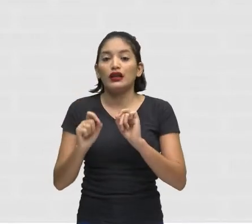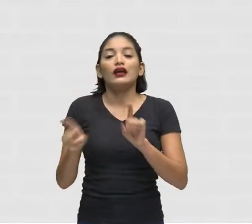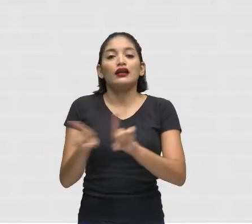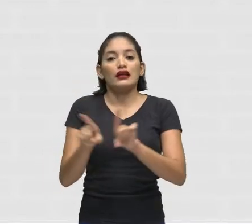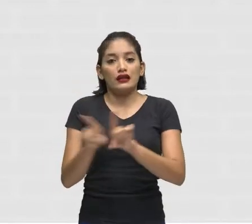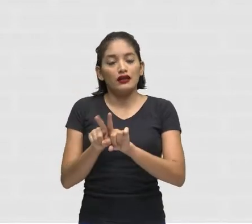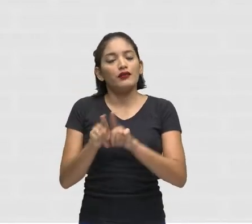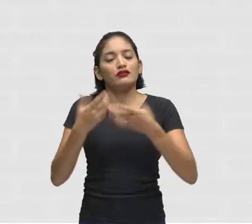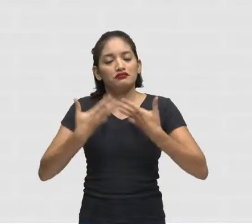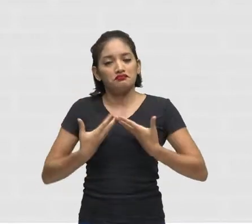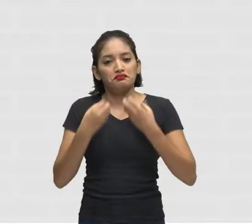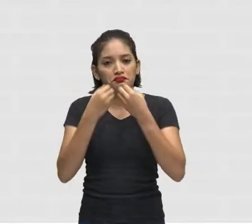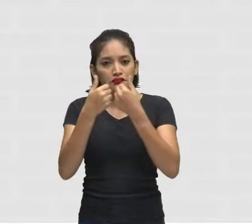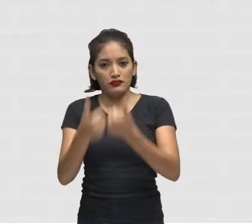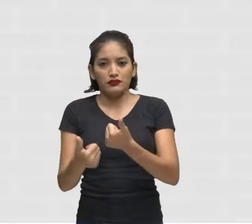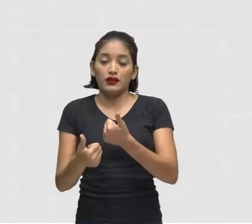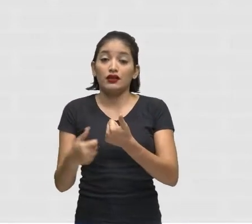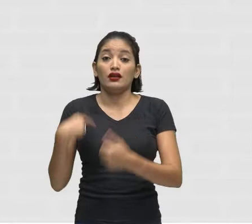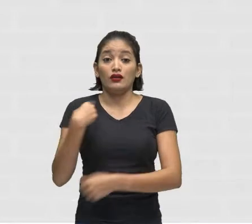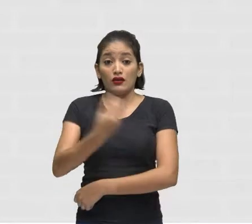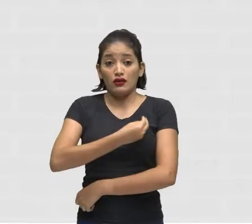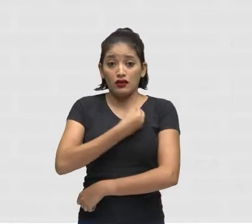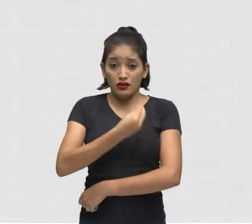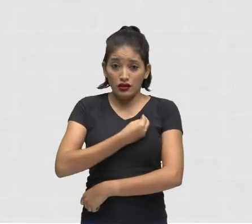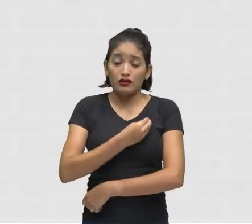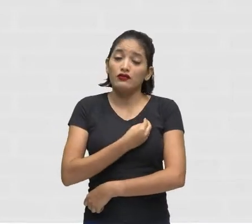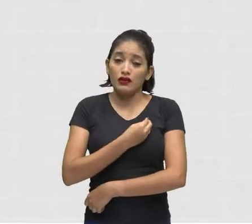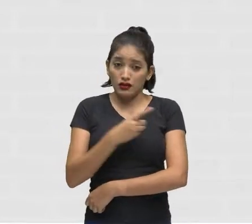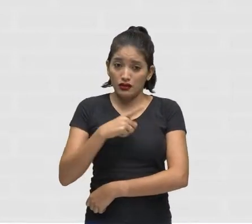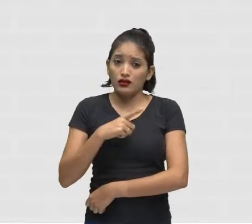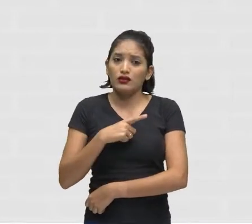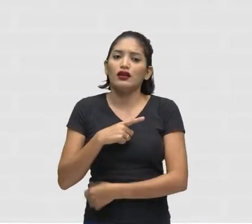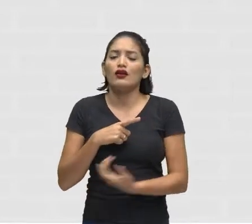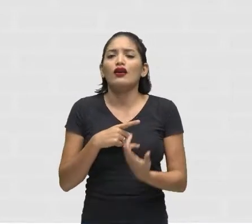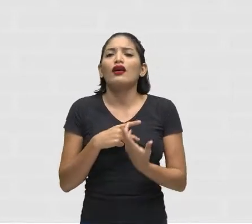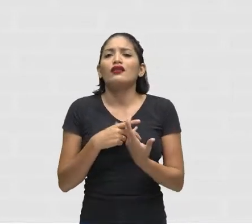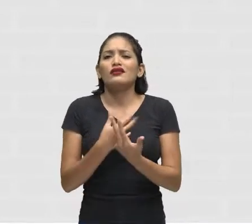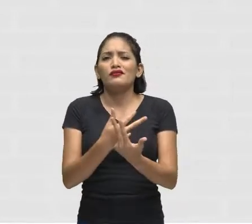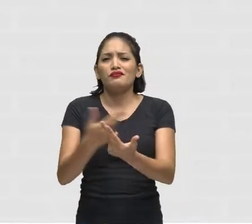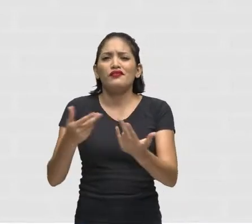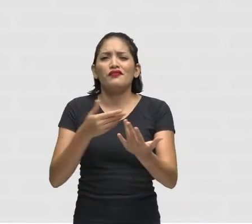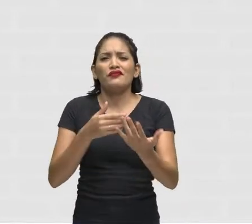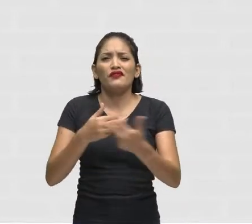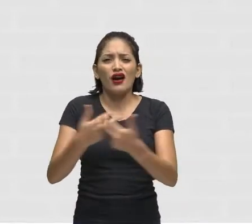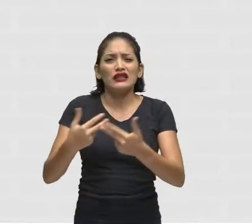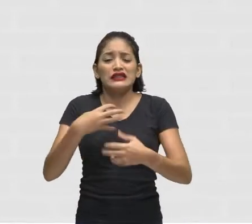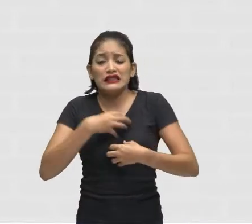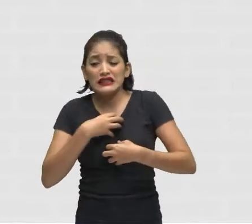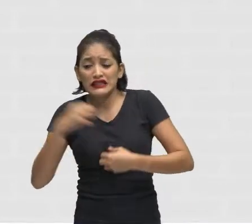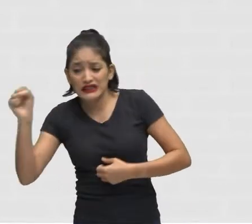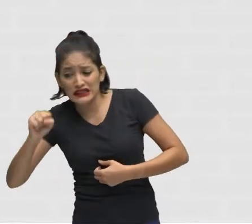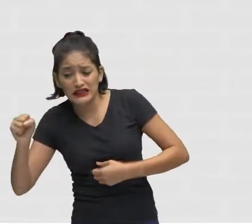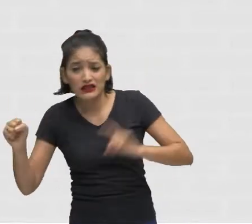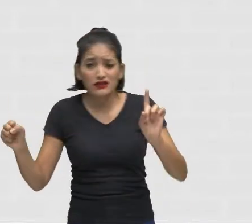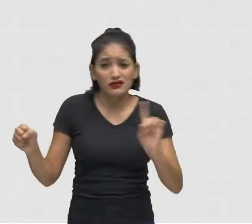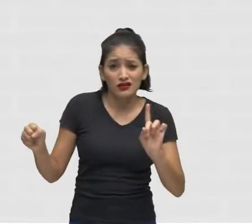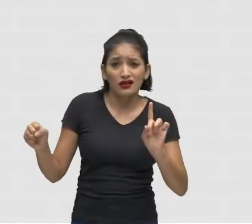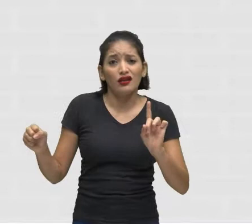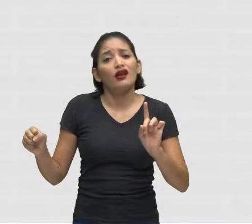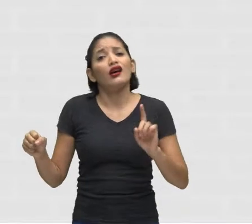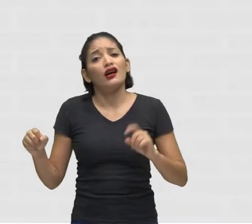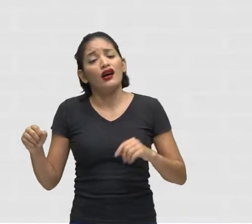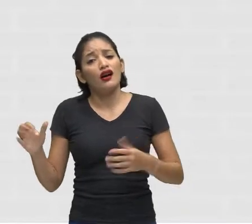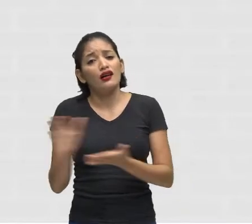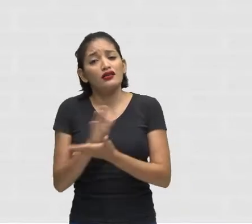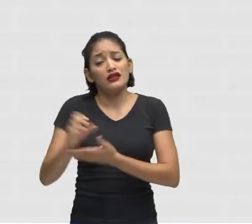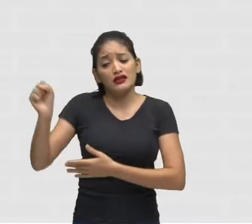estar descansado. A nossa vida existe, então, no meio dessa dinâmica de estar e não estar. Ora eu estou alguma coisa, ora eu não